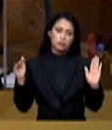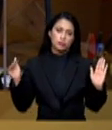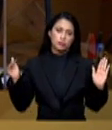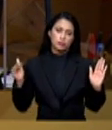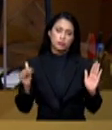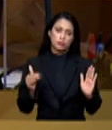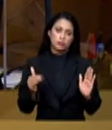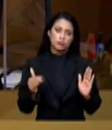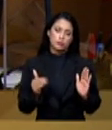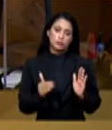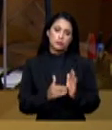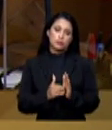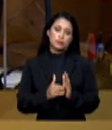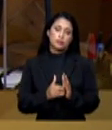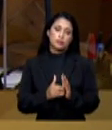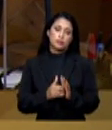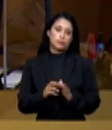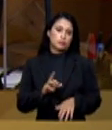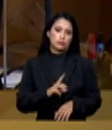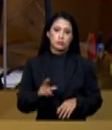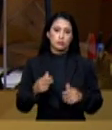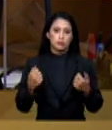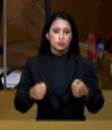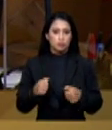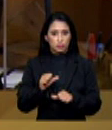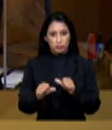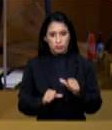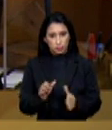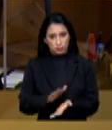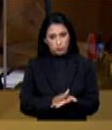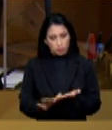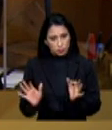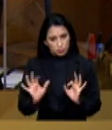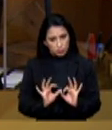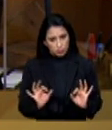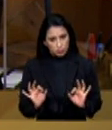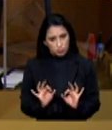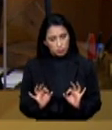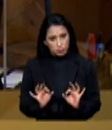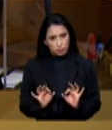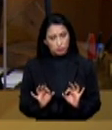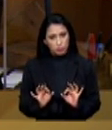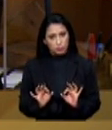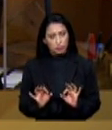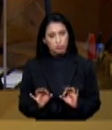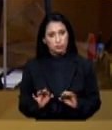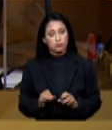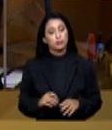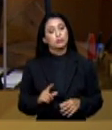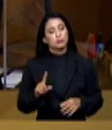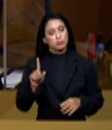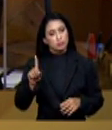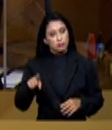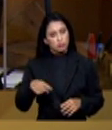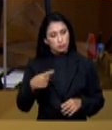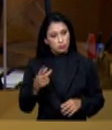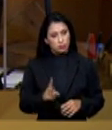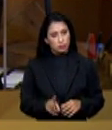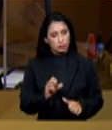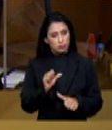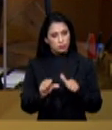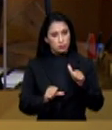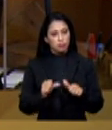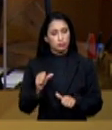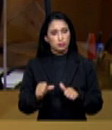advento do seu termo final sem a necessidade de qualquer modificação o segundo cenário de transição